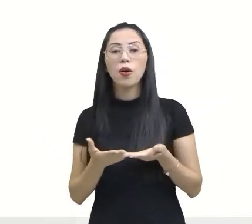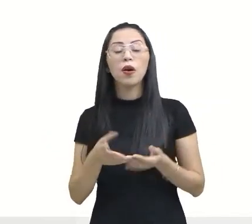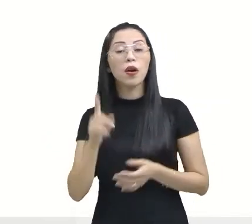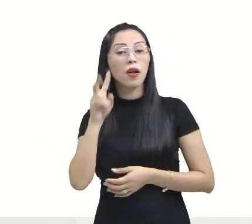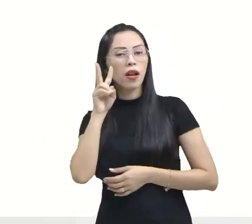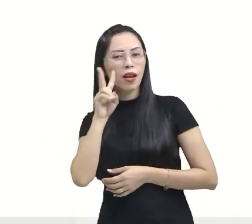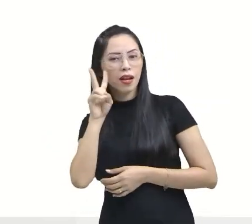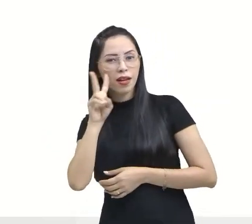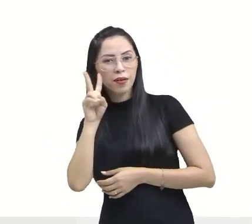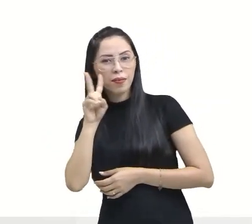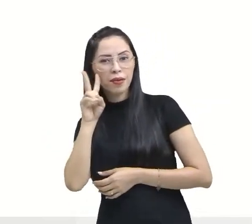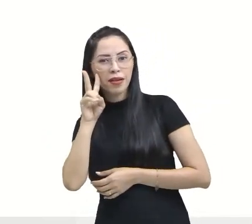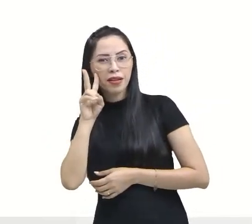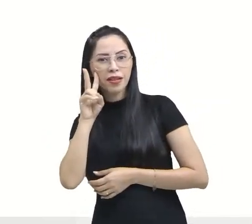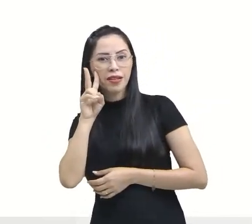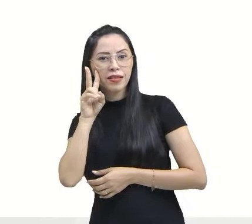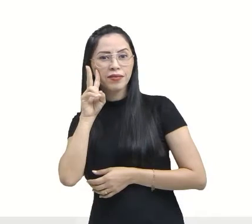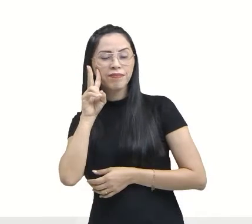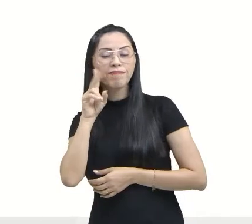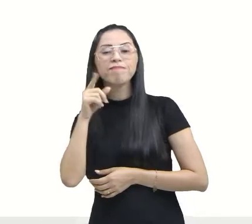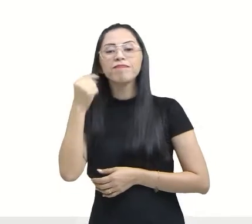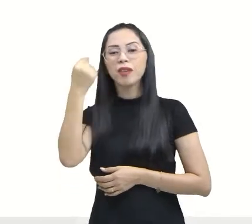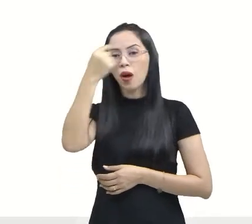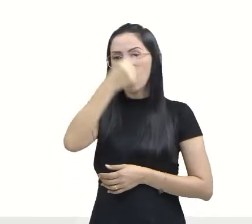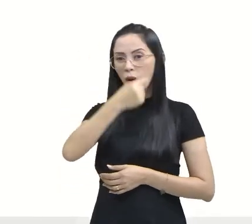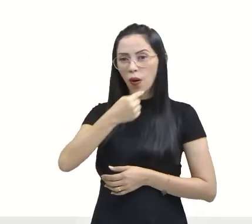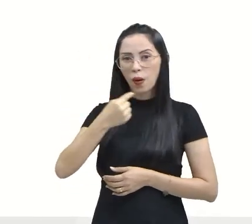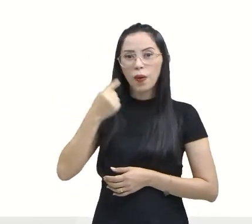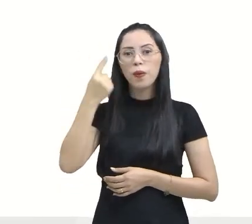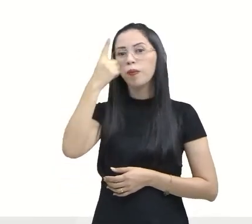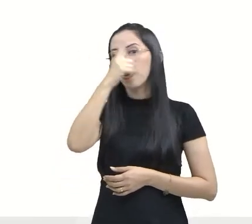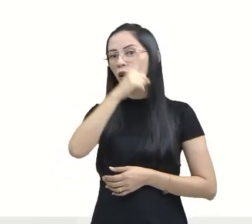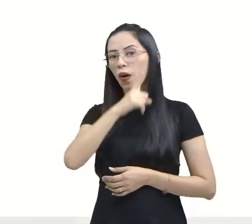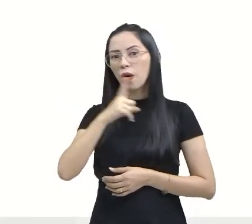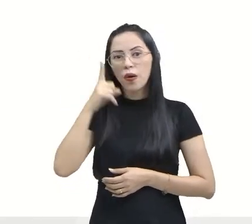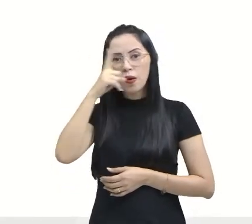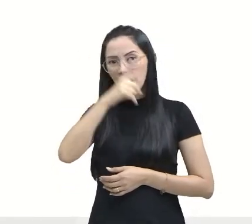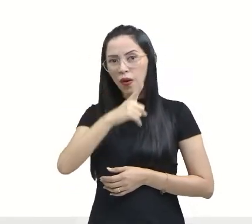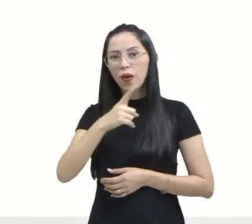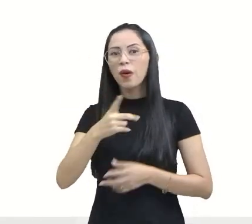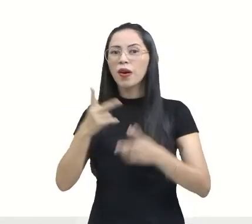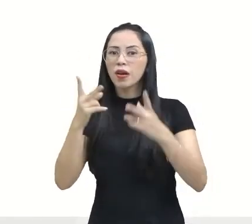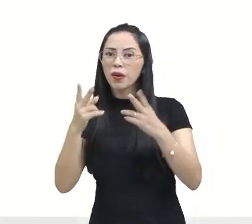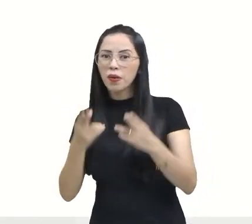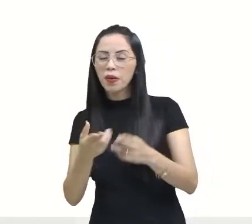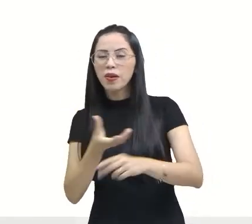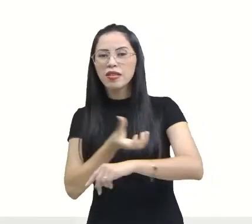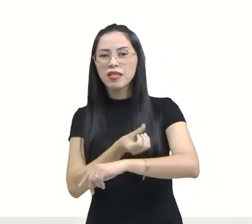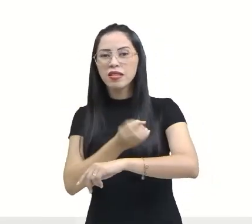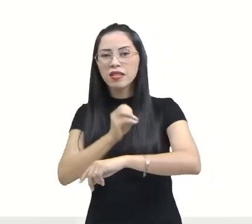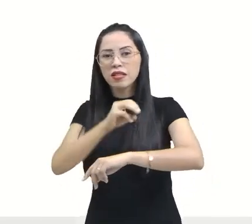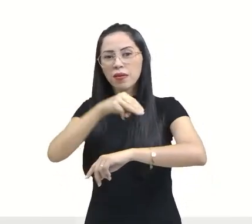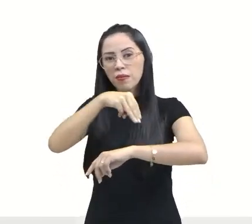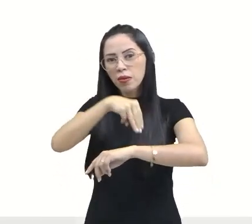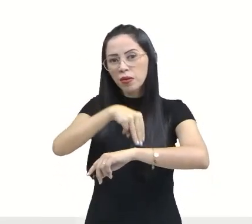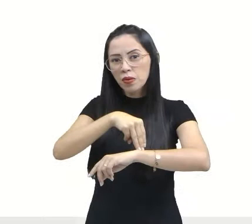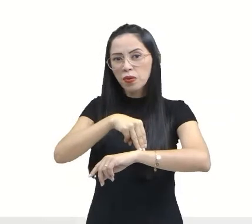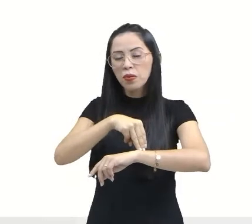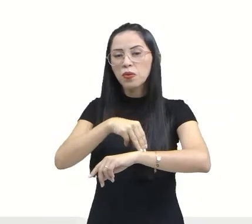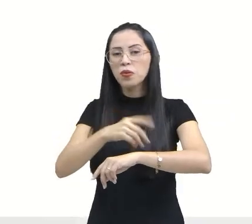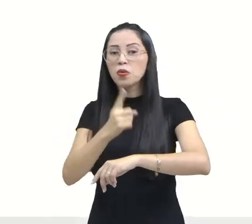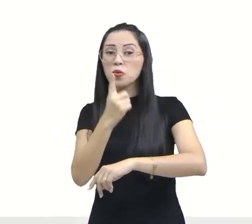aí, ó. Nós voltamos a ver isso aqui. 1 hora, 60 minutos. 1 minuto, 60